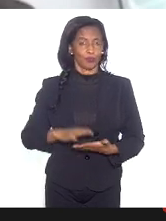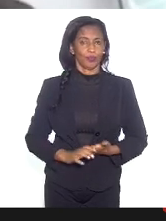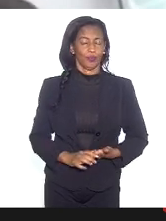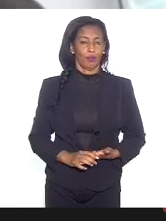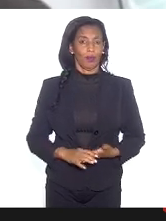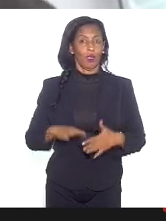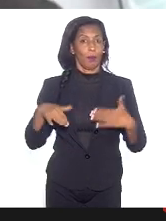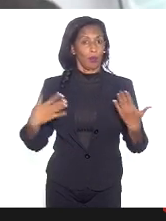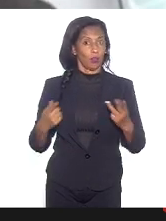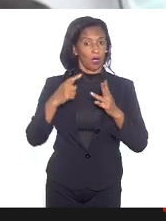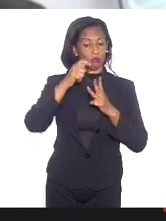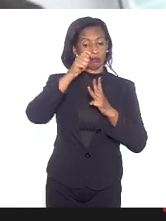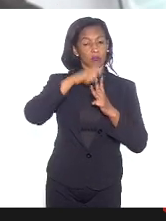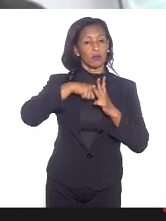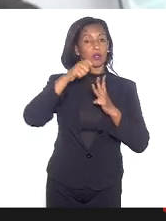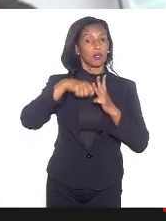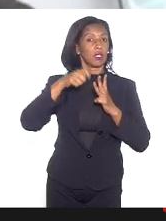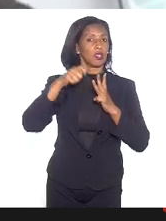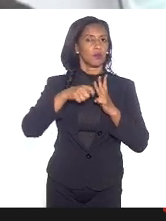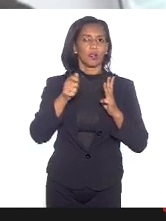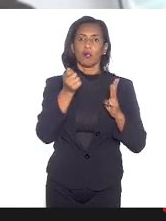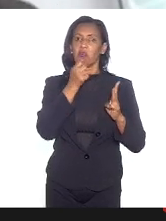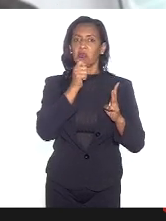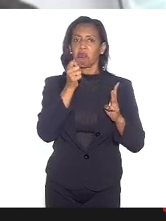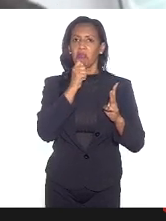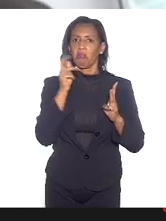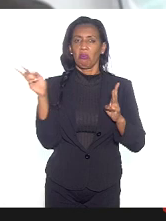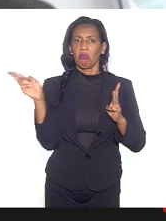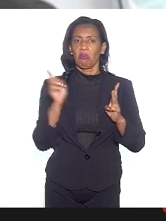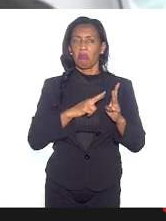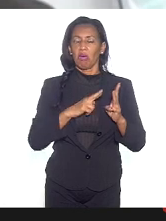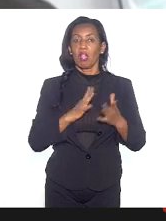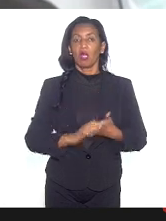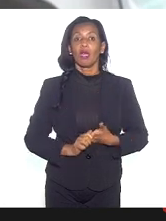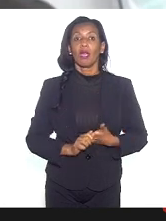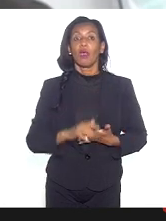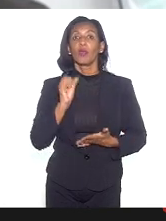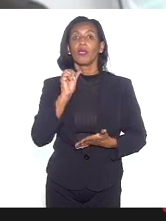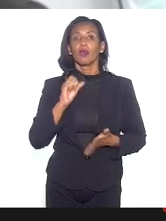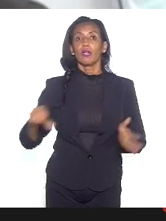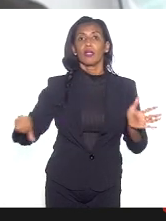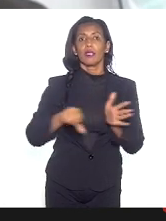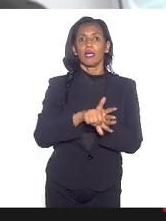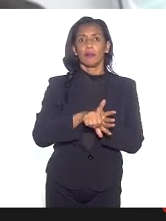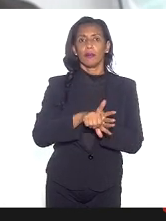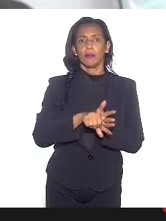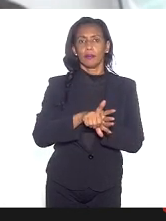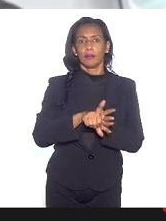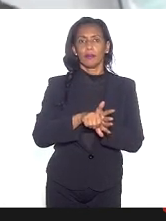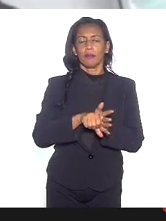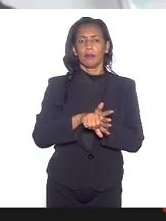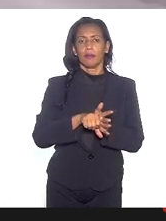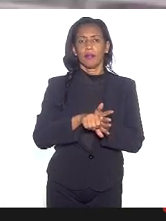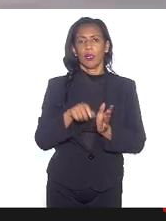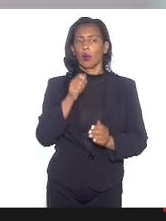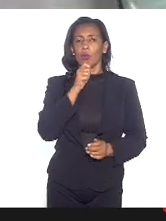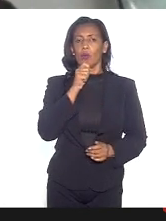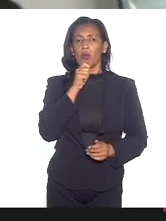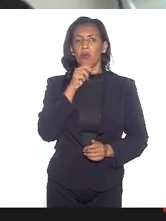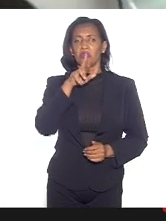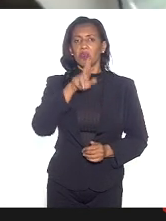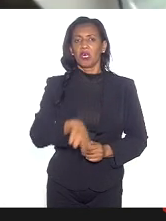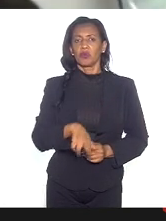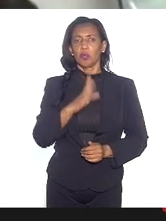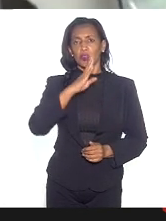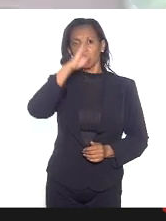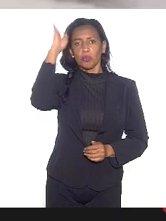Portanto, 3 meses sem resposta, o que constitui, inclusive, crime. Sem resposta por parte